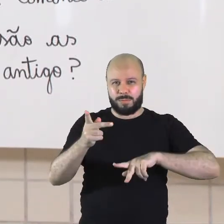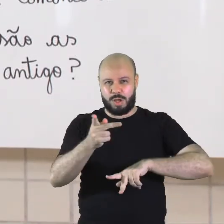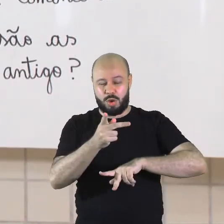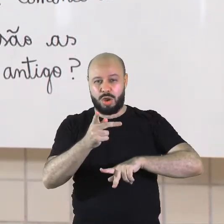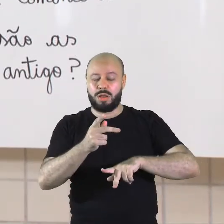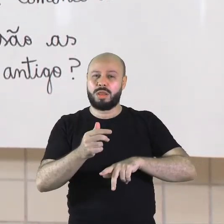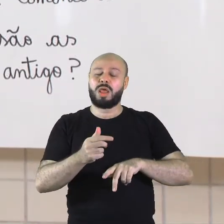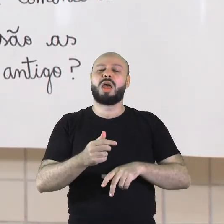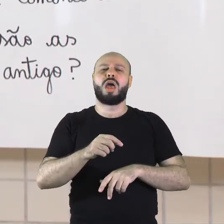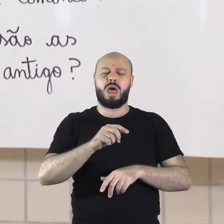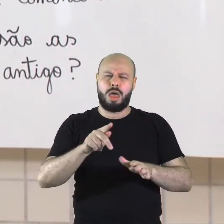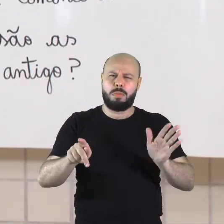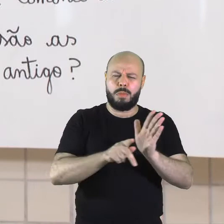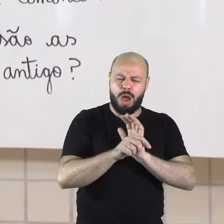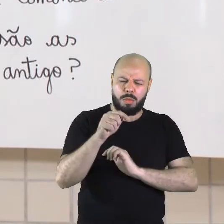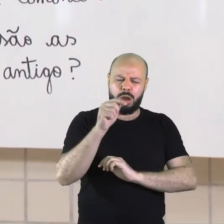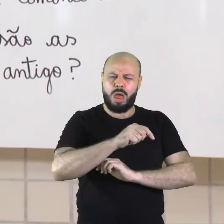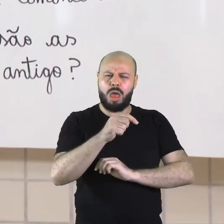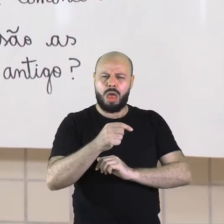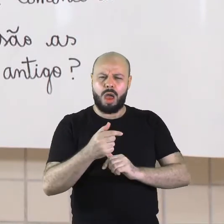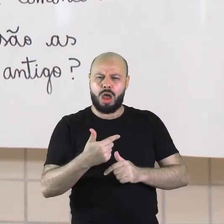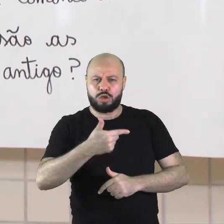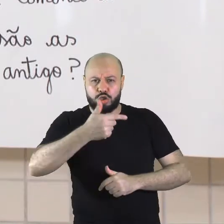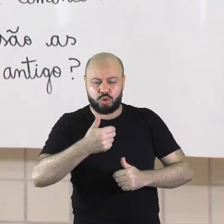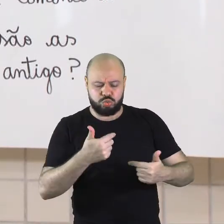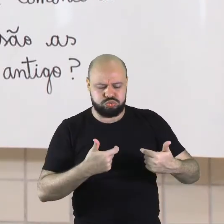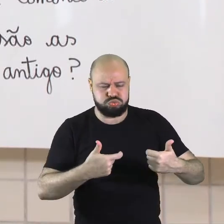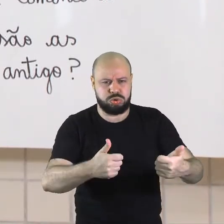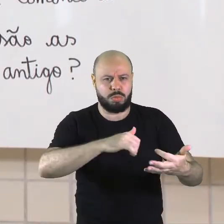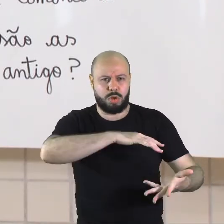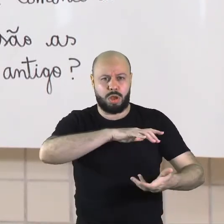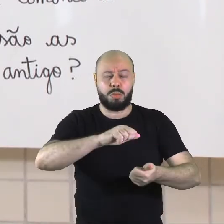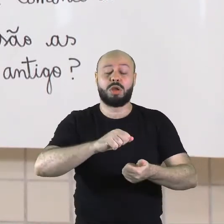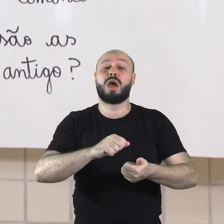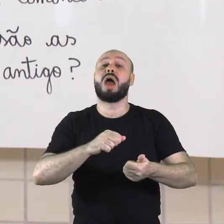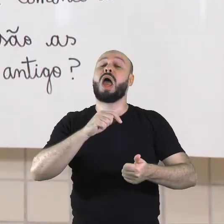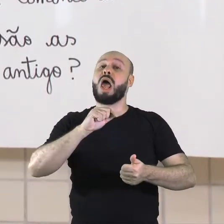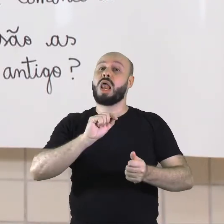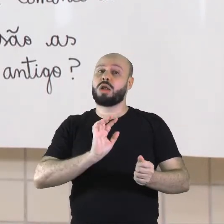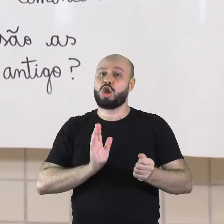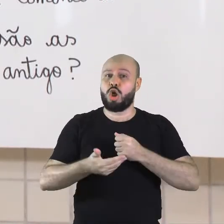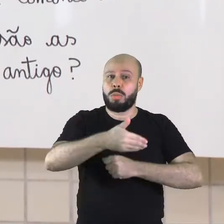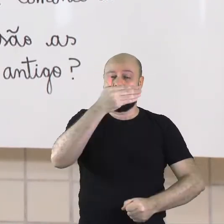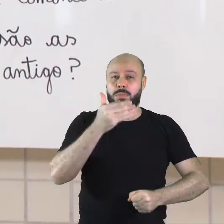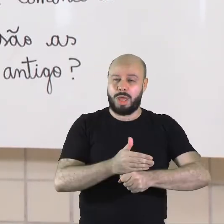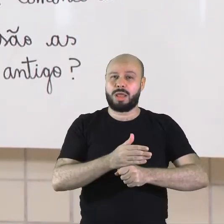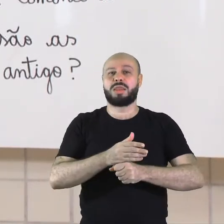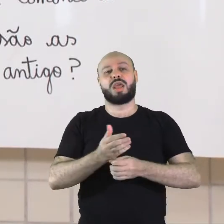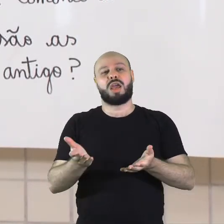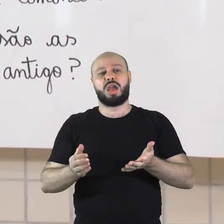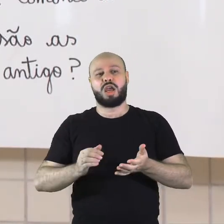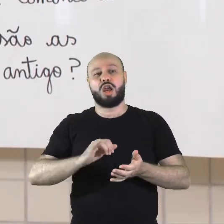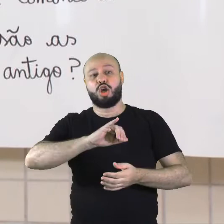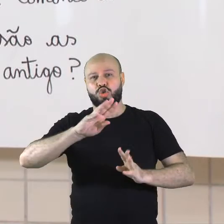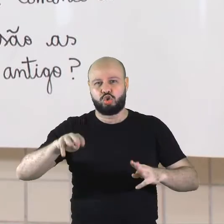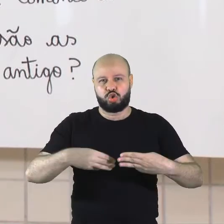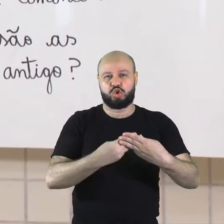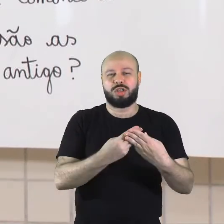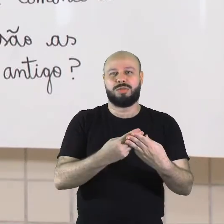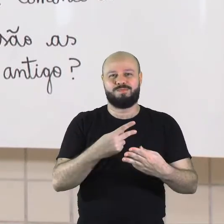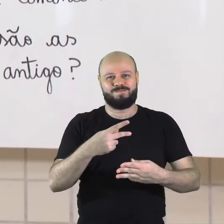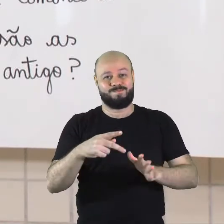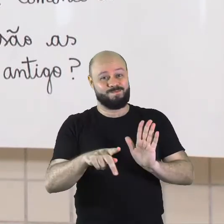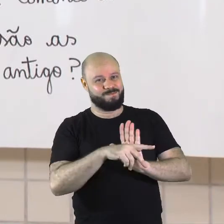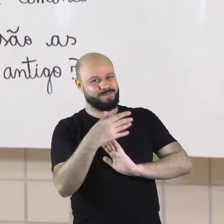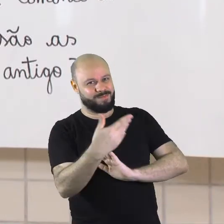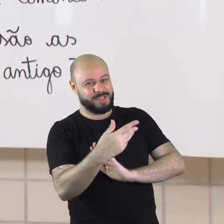Segunda Guerra, né? A perseguição aos judeus, o nazismo, ela é judia. E aqui, nesse poema do Drummond, a gente tem